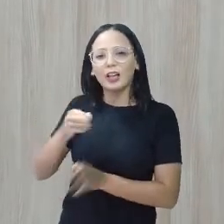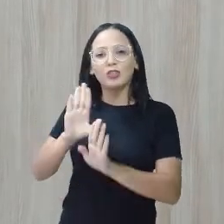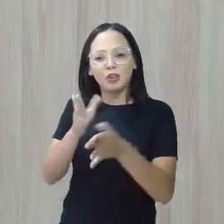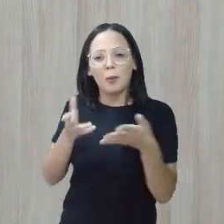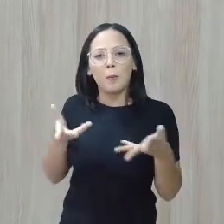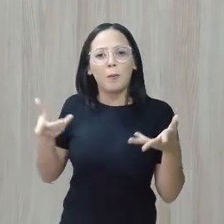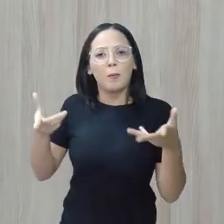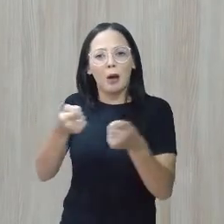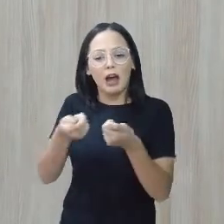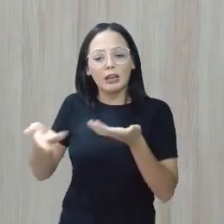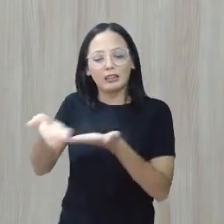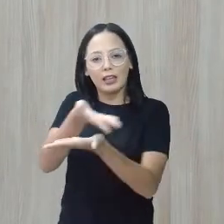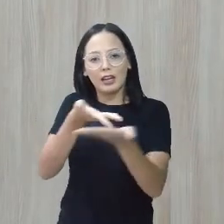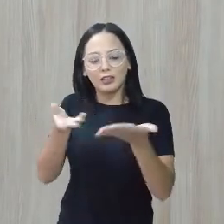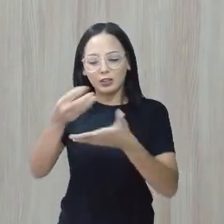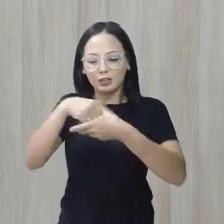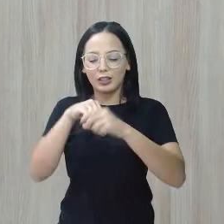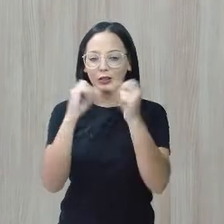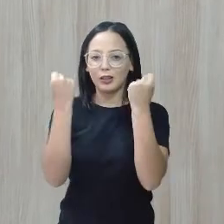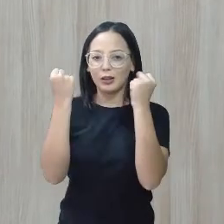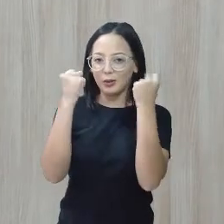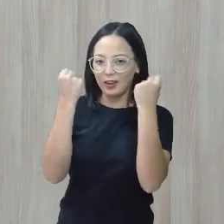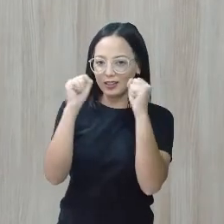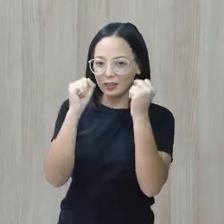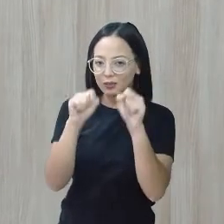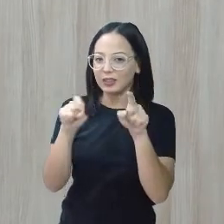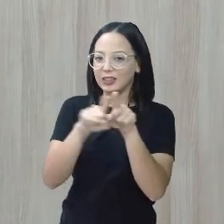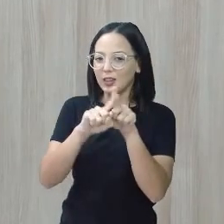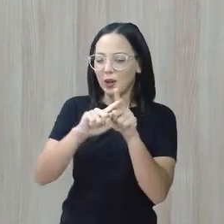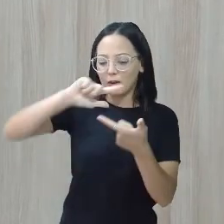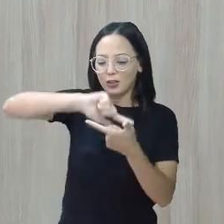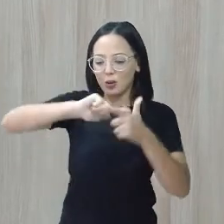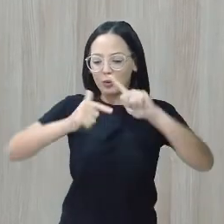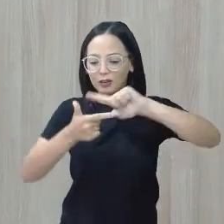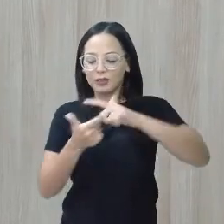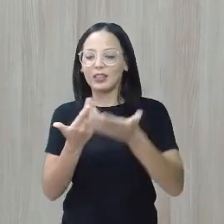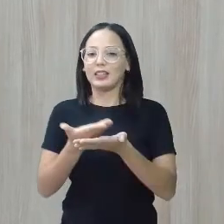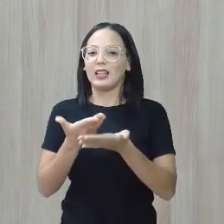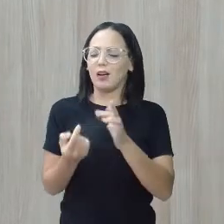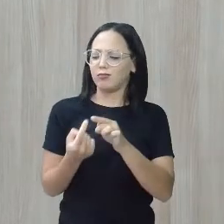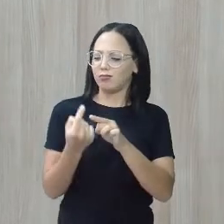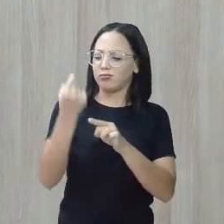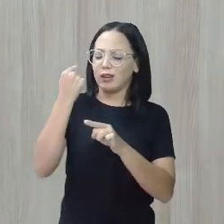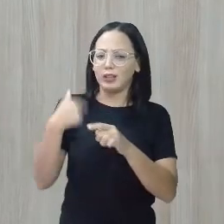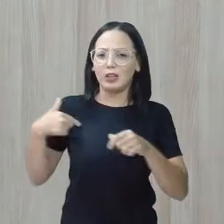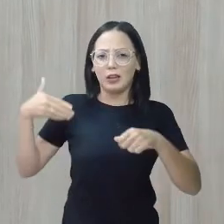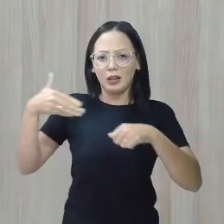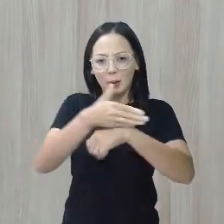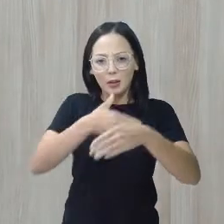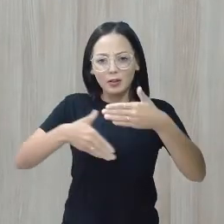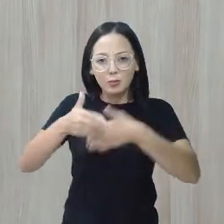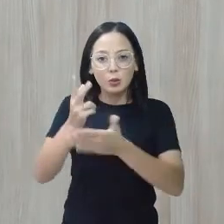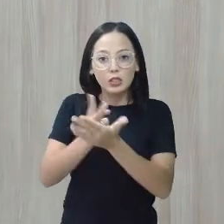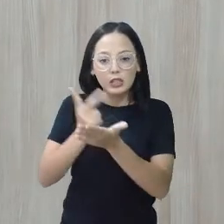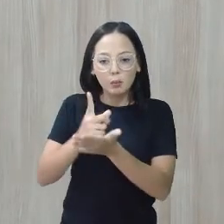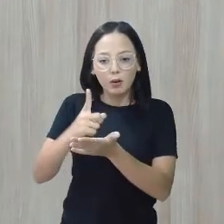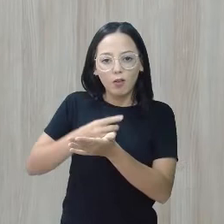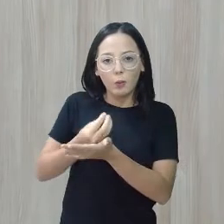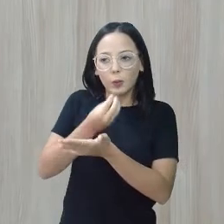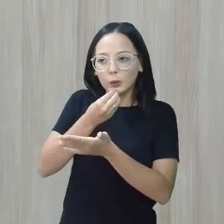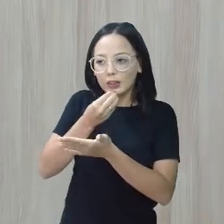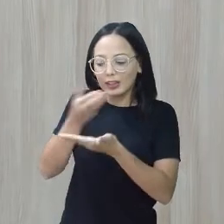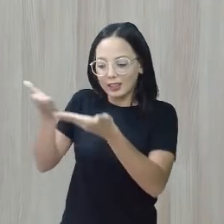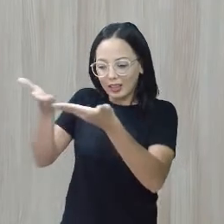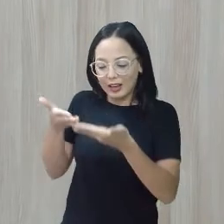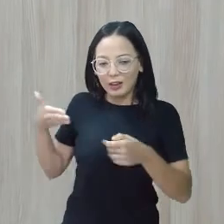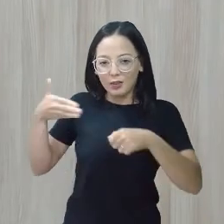Inclusive interagindo dentro da educação física com a parte de geometria na aula que ele participou. Toda vez que a gente tiver a oportunidade, ele vai vir para cá participar